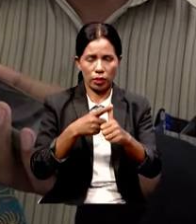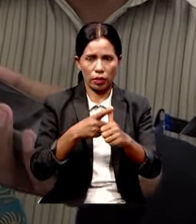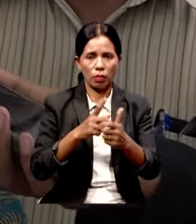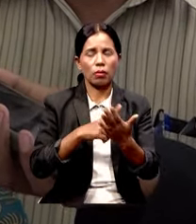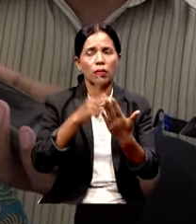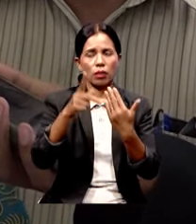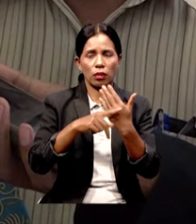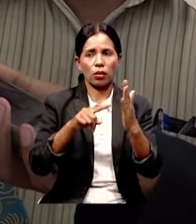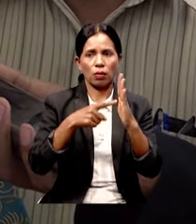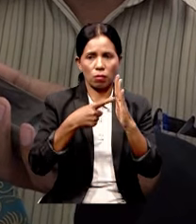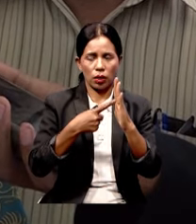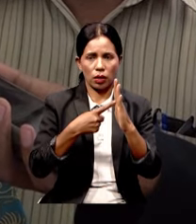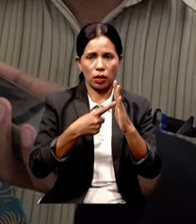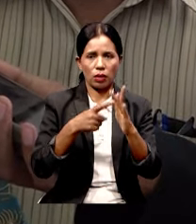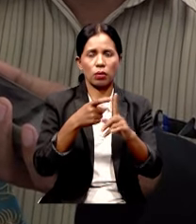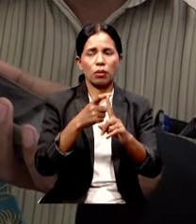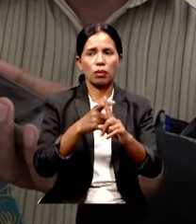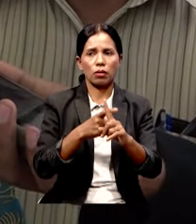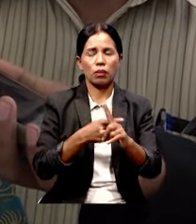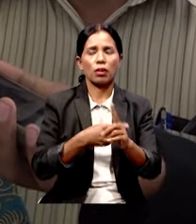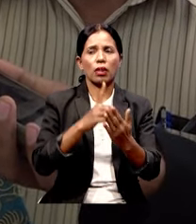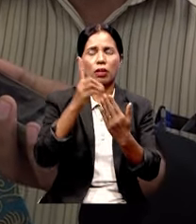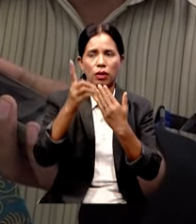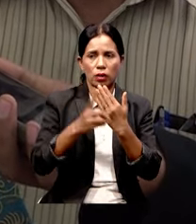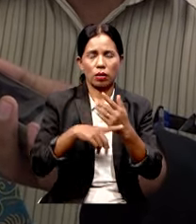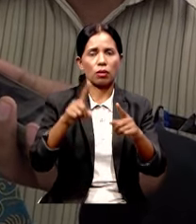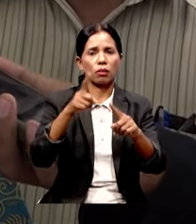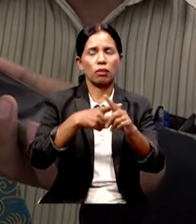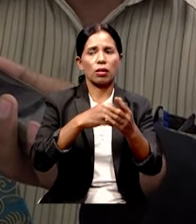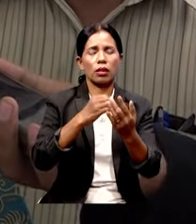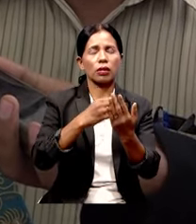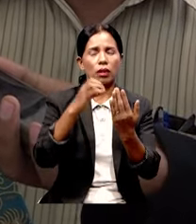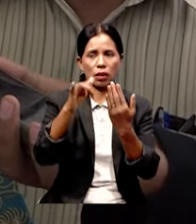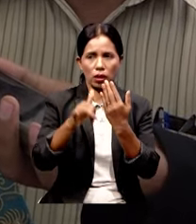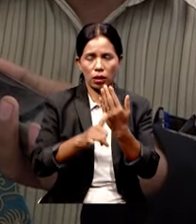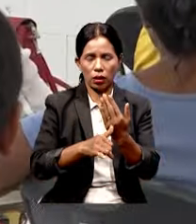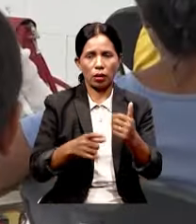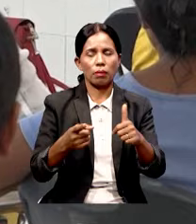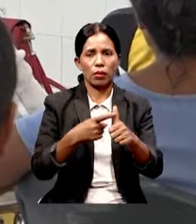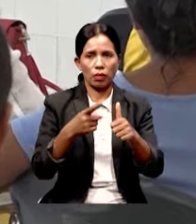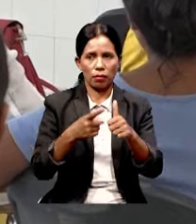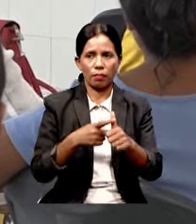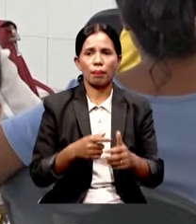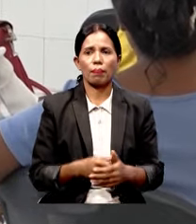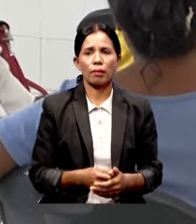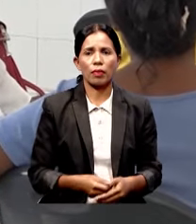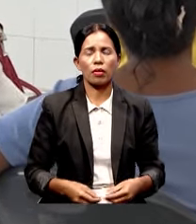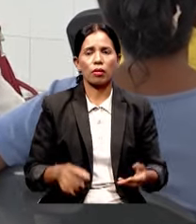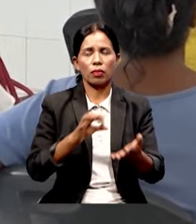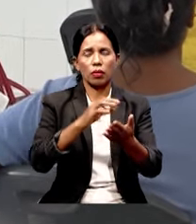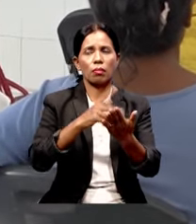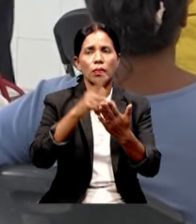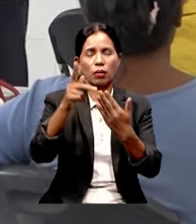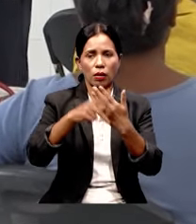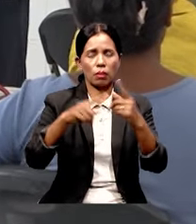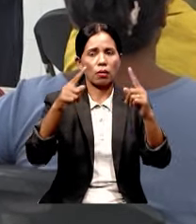lá o Rahu Rússia. Dezembro, to e janeiro antes de início do ano letivo. Formação para programa Bauma, né? Se